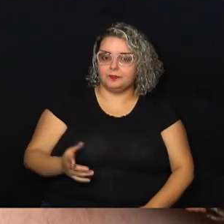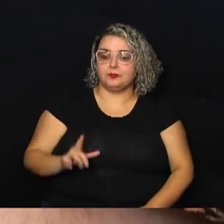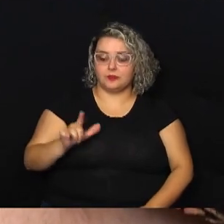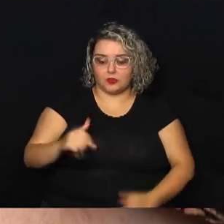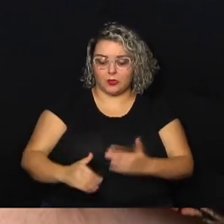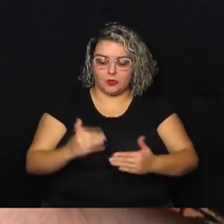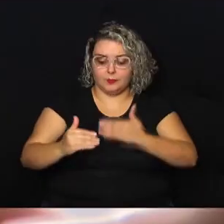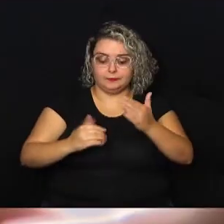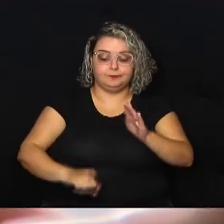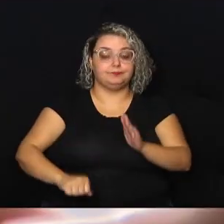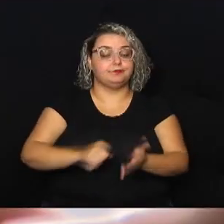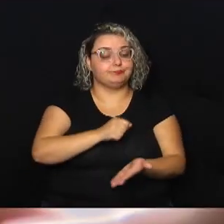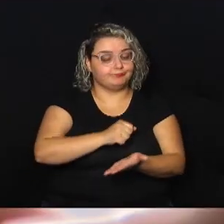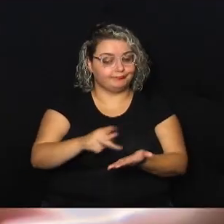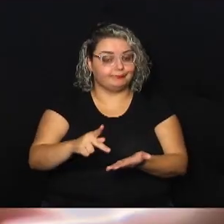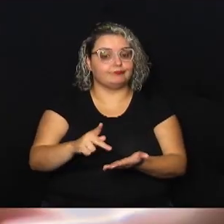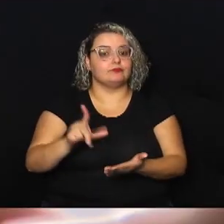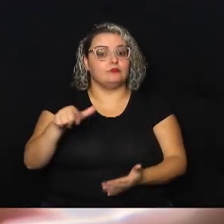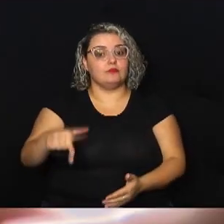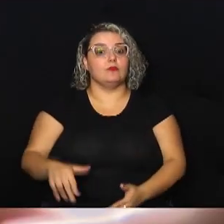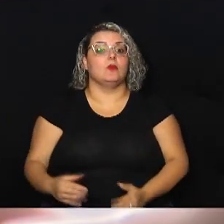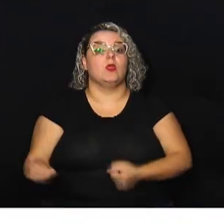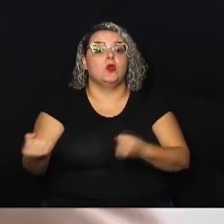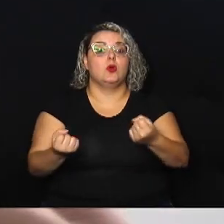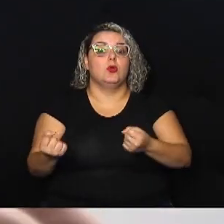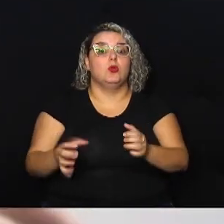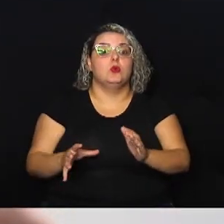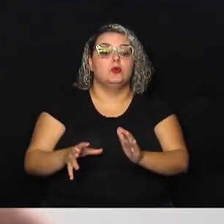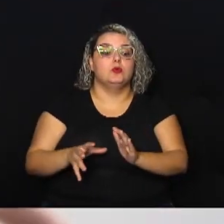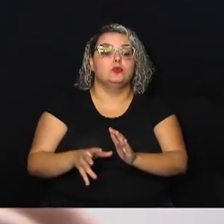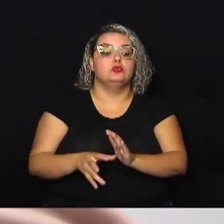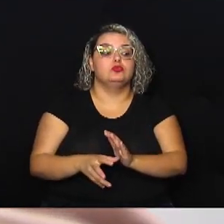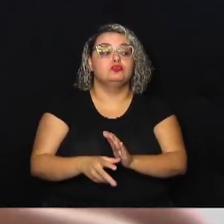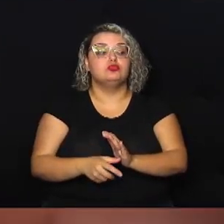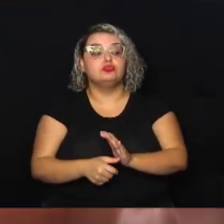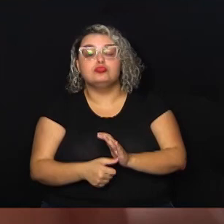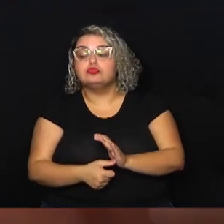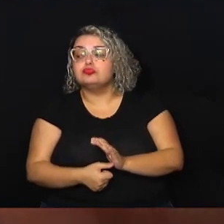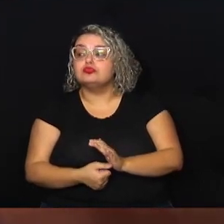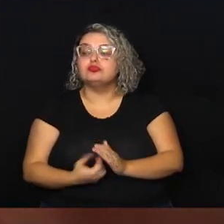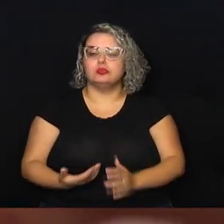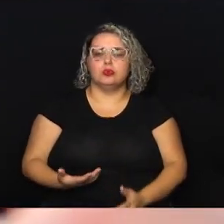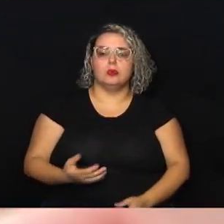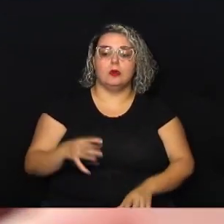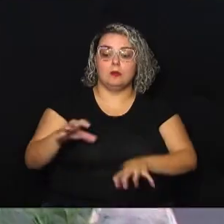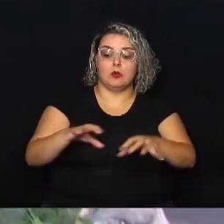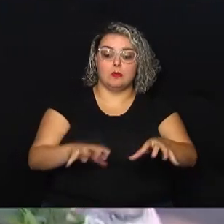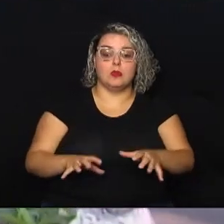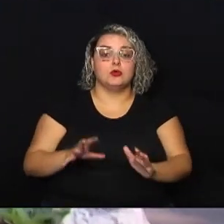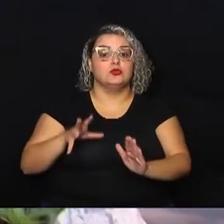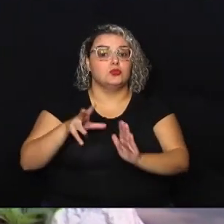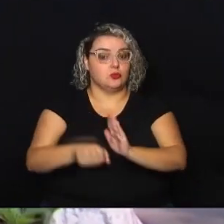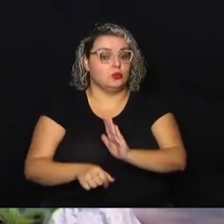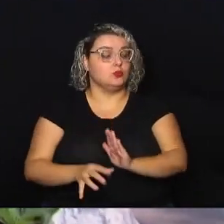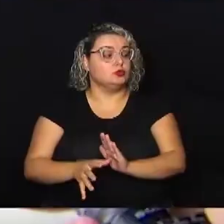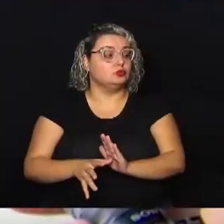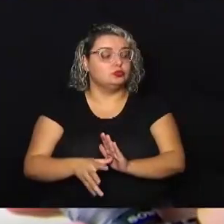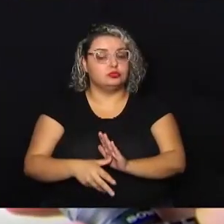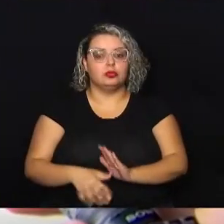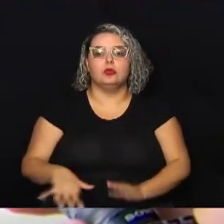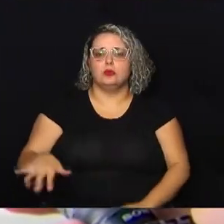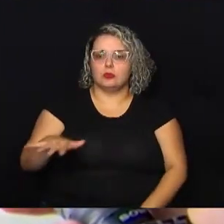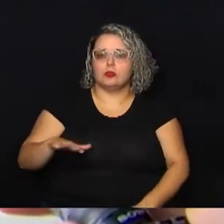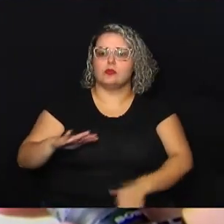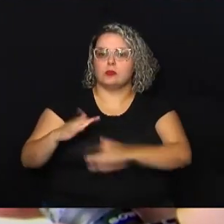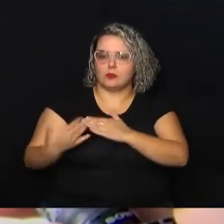seu carro furtado, a finalidade é justamente mapear casos de roubos e furtos em Barão Geraldo.